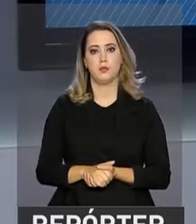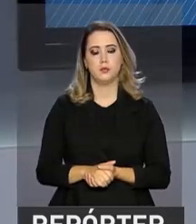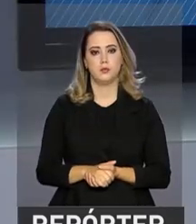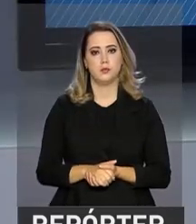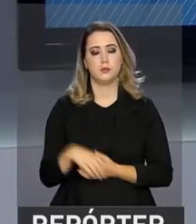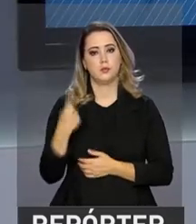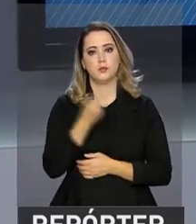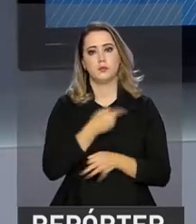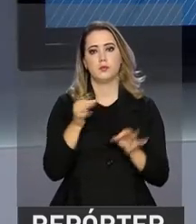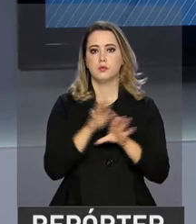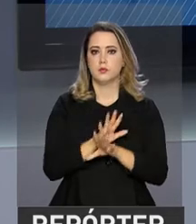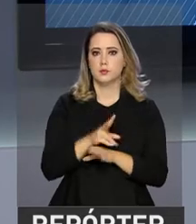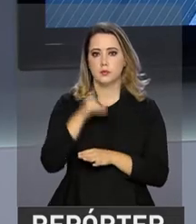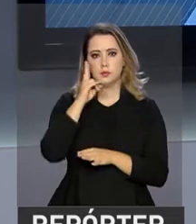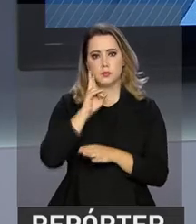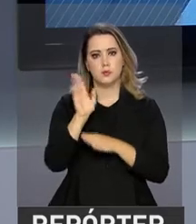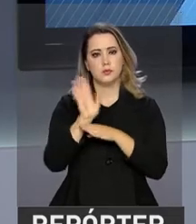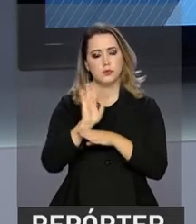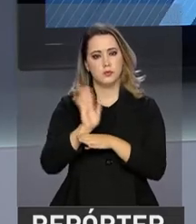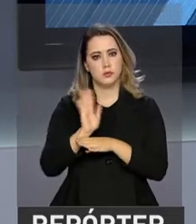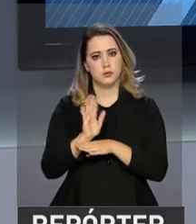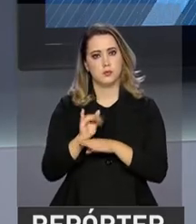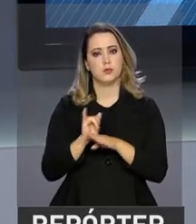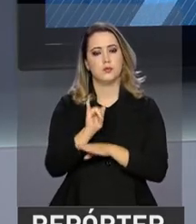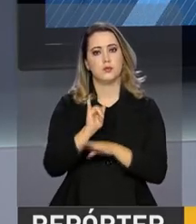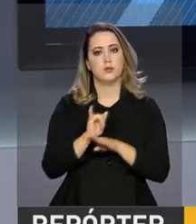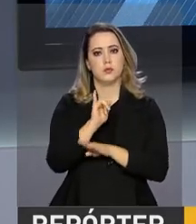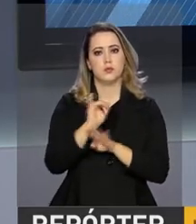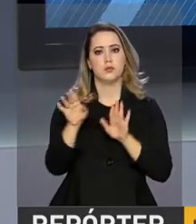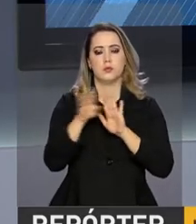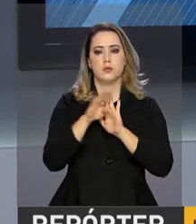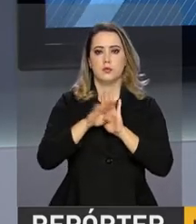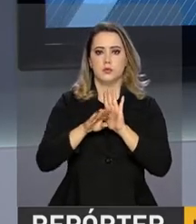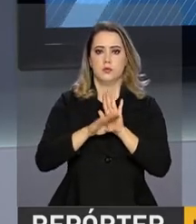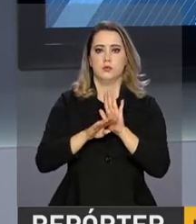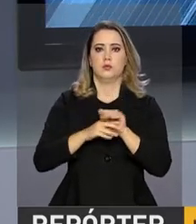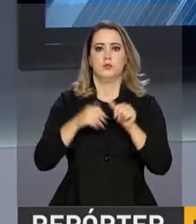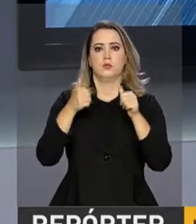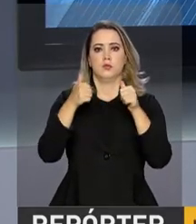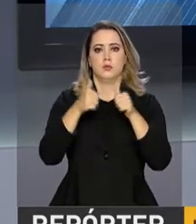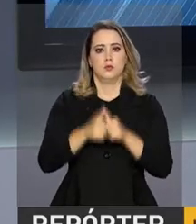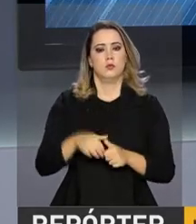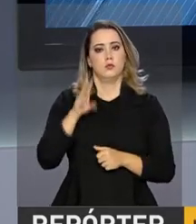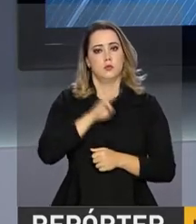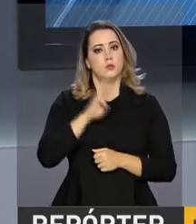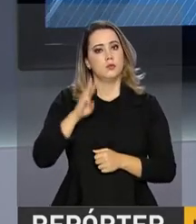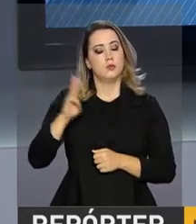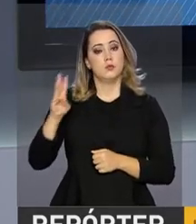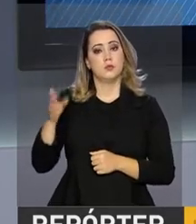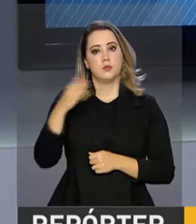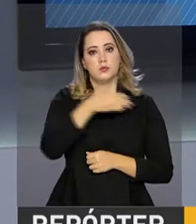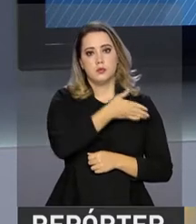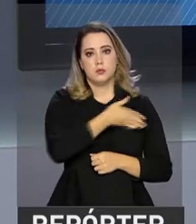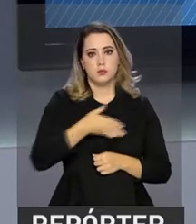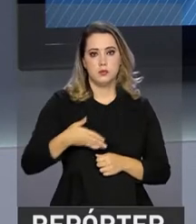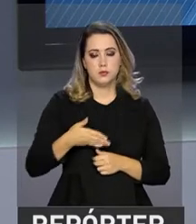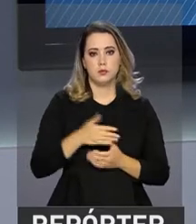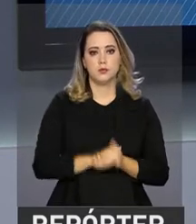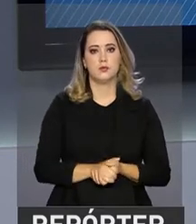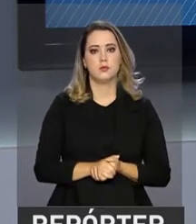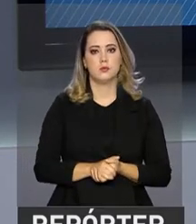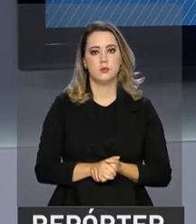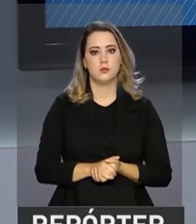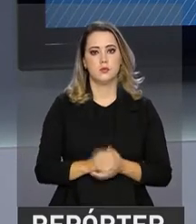nós ficamos por aqui você pode rever as reportagens no youtube e toda a nossa programação também está na página da nbr na